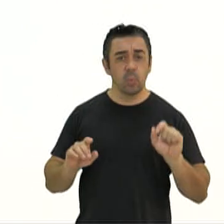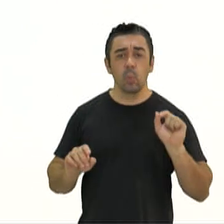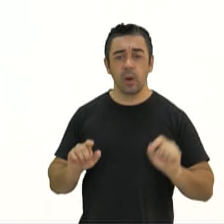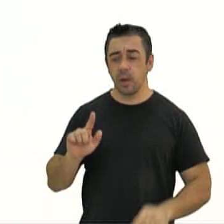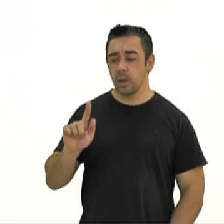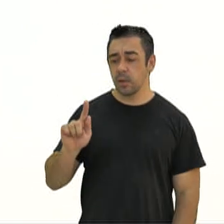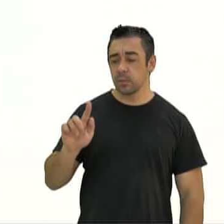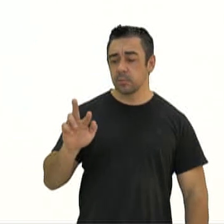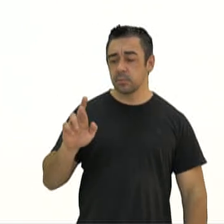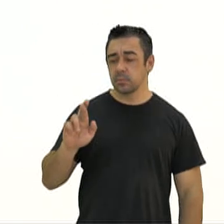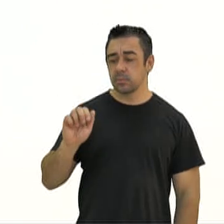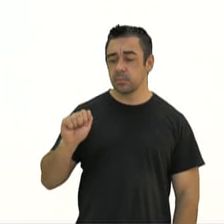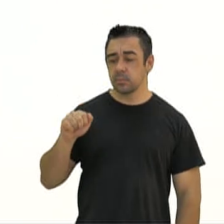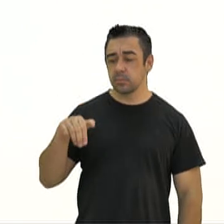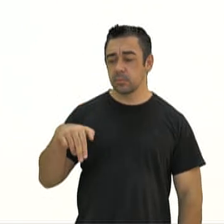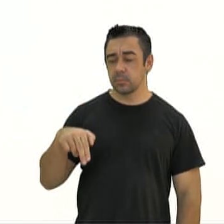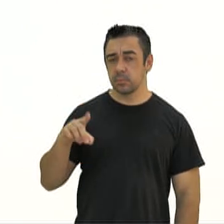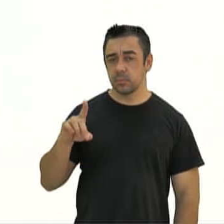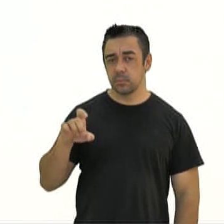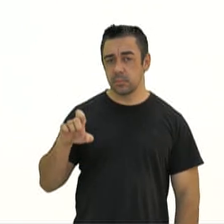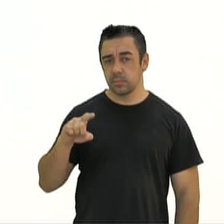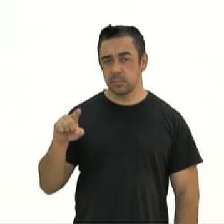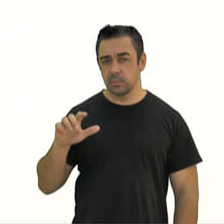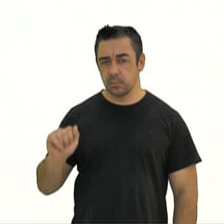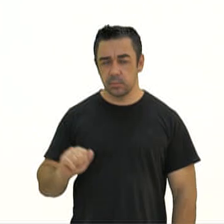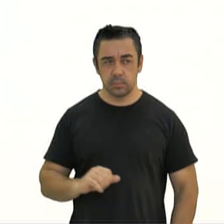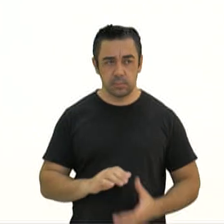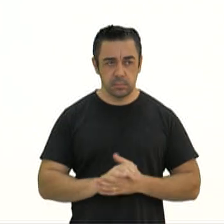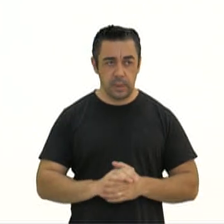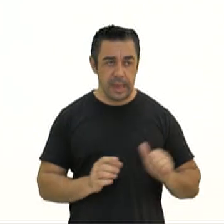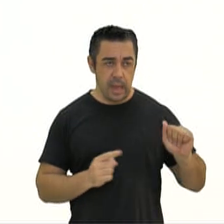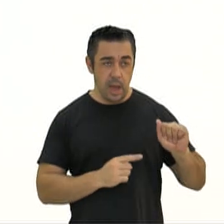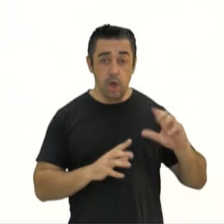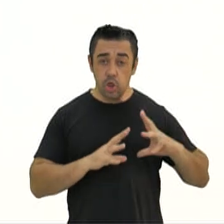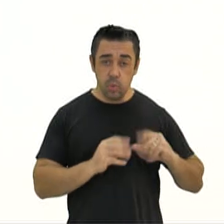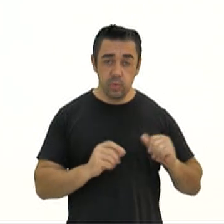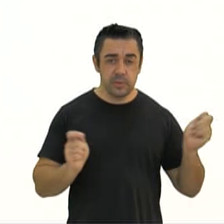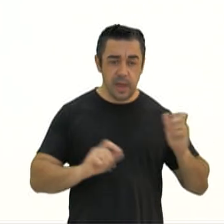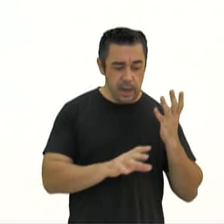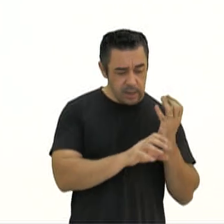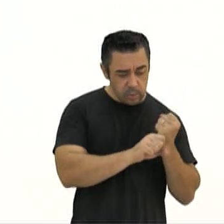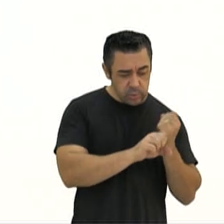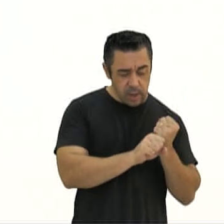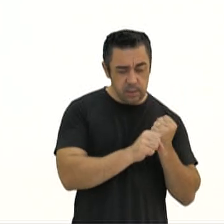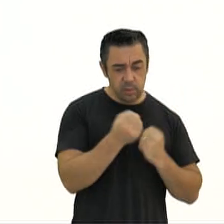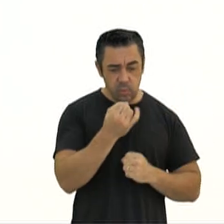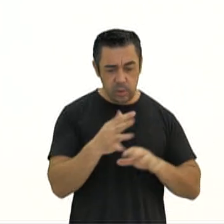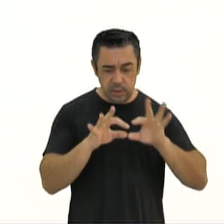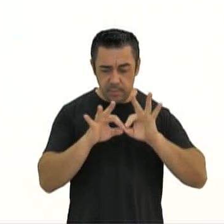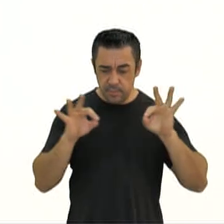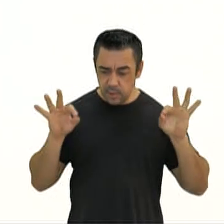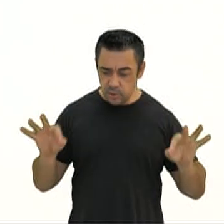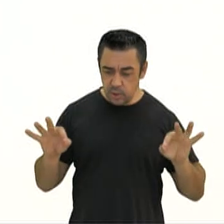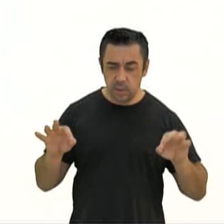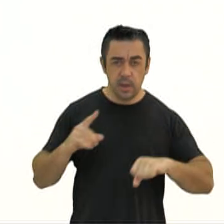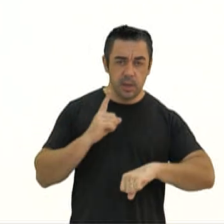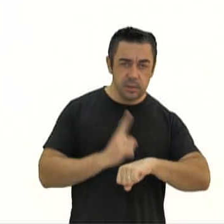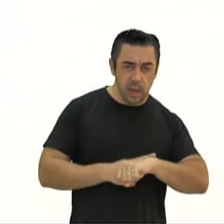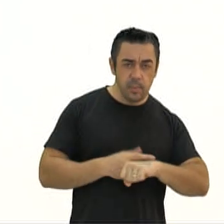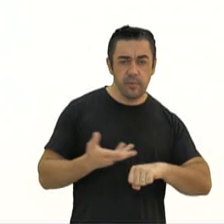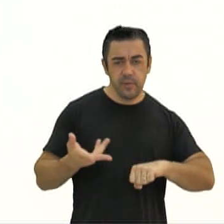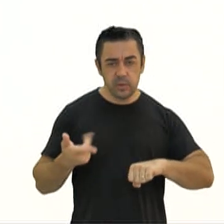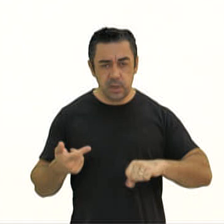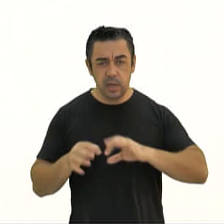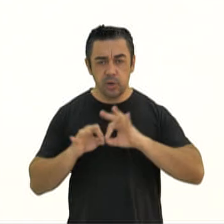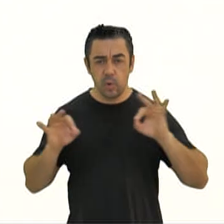grandeza? Alternativa A: tudo aquilo que pode ser contado e medido, como tempo, velocidade,